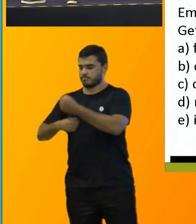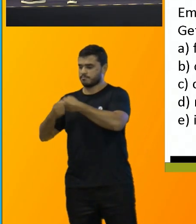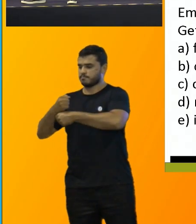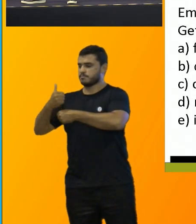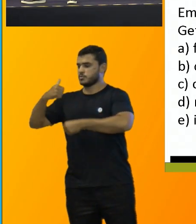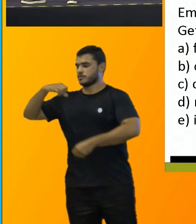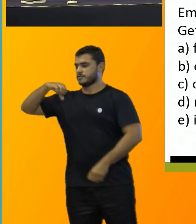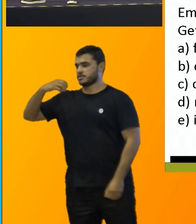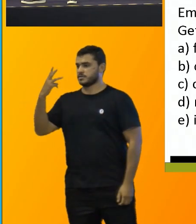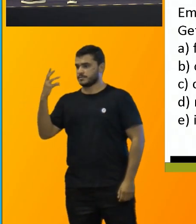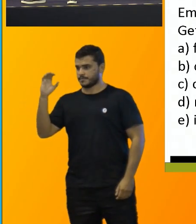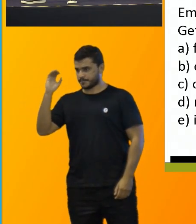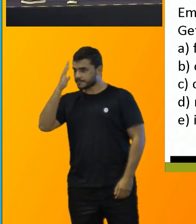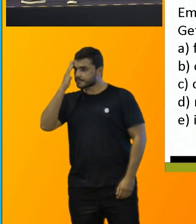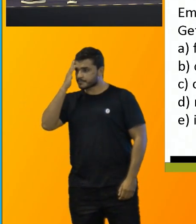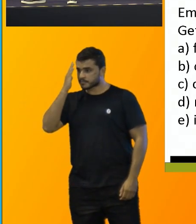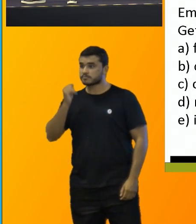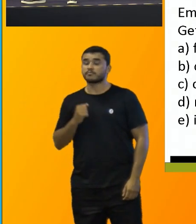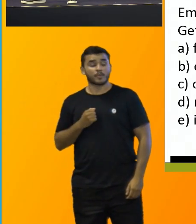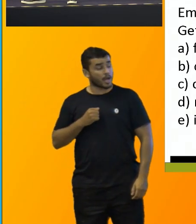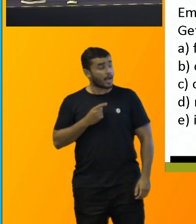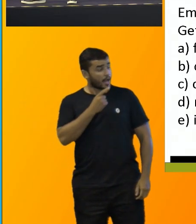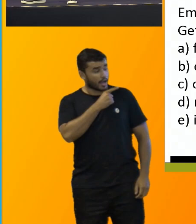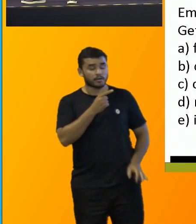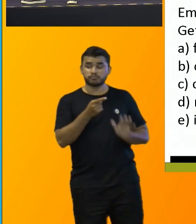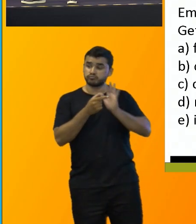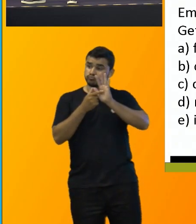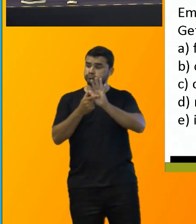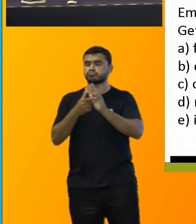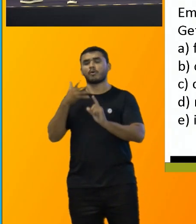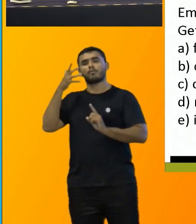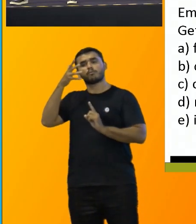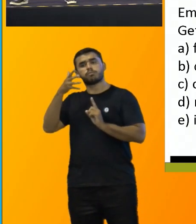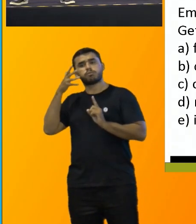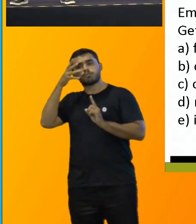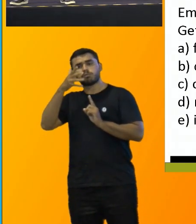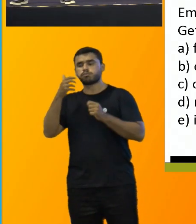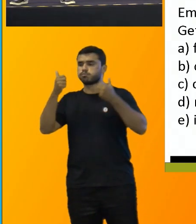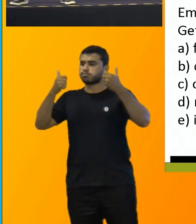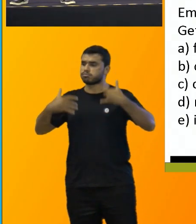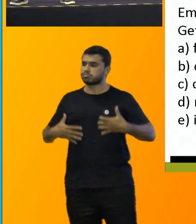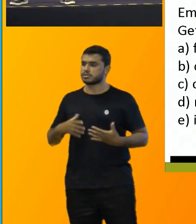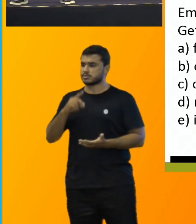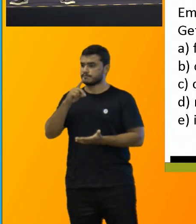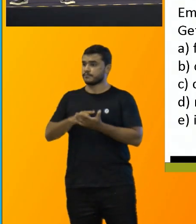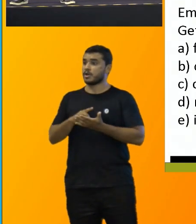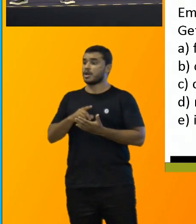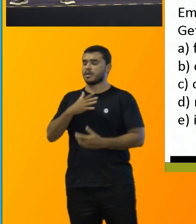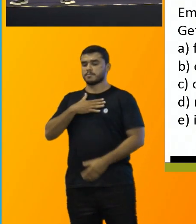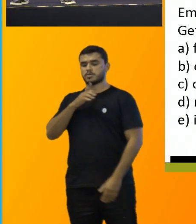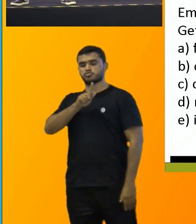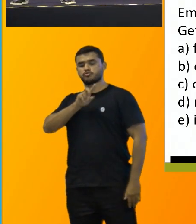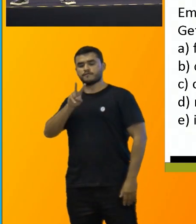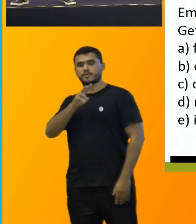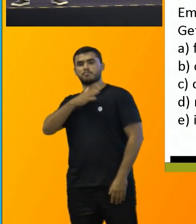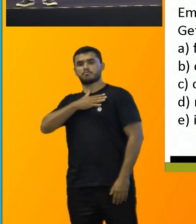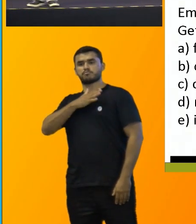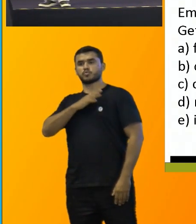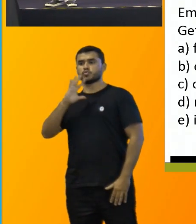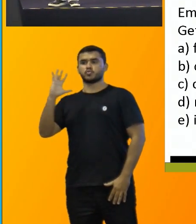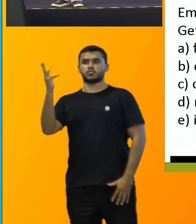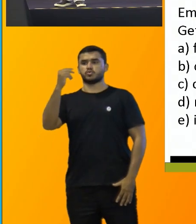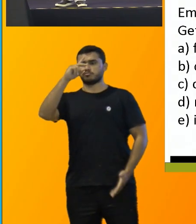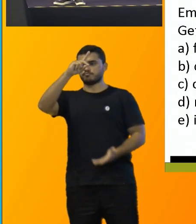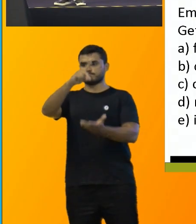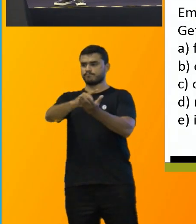seu discurso de posse, como forma de legitimar o regime político, lembra da outra que era memória?